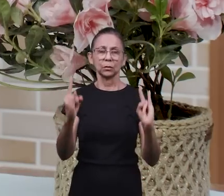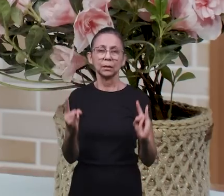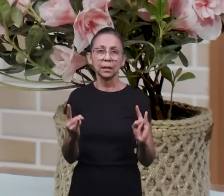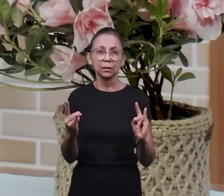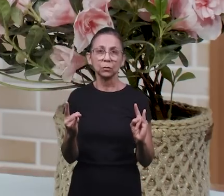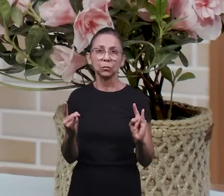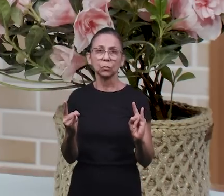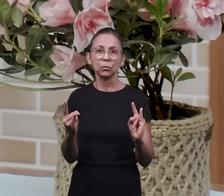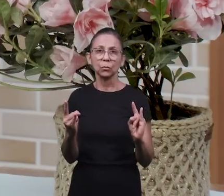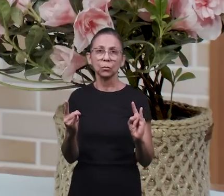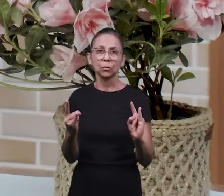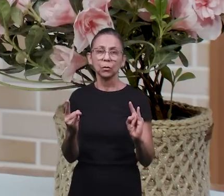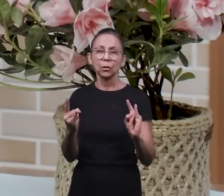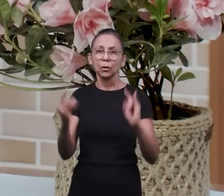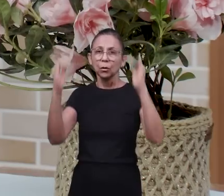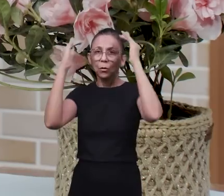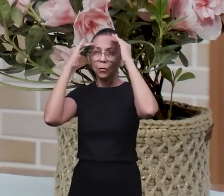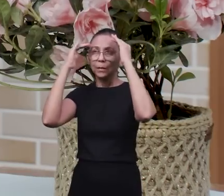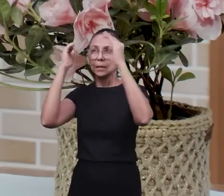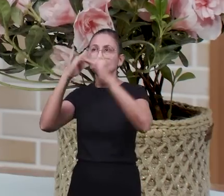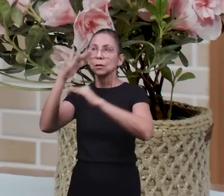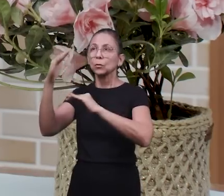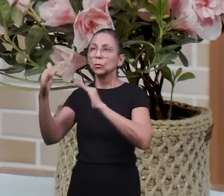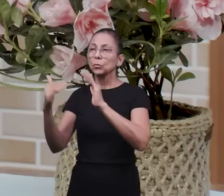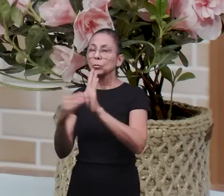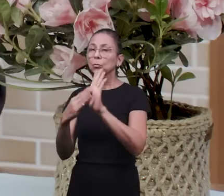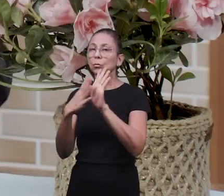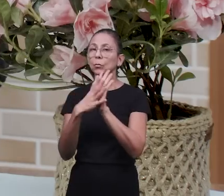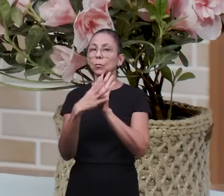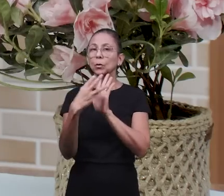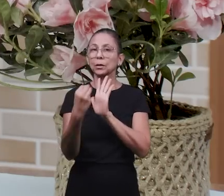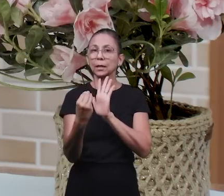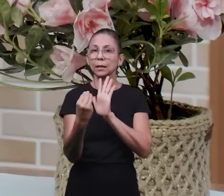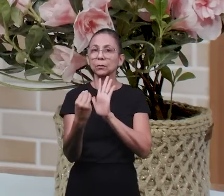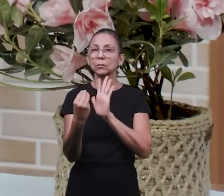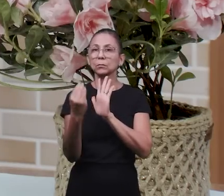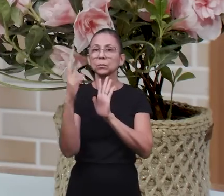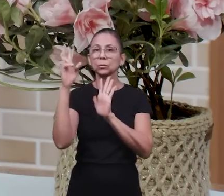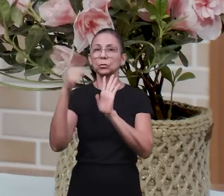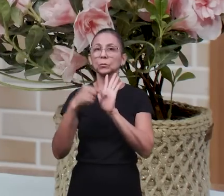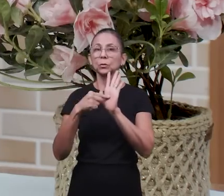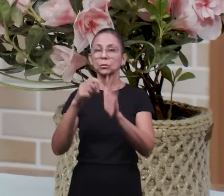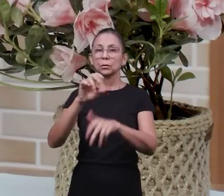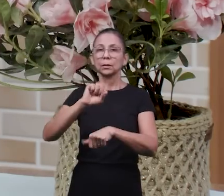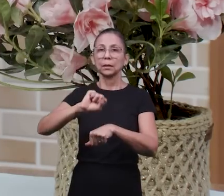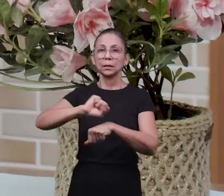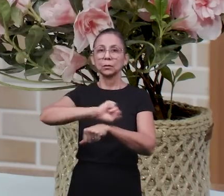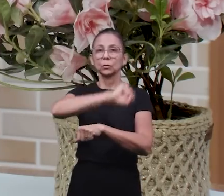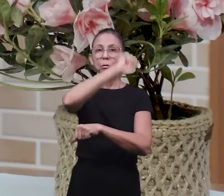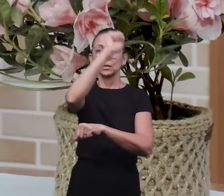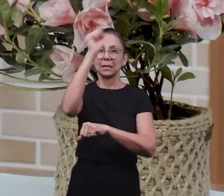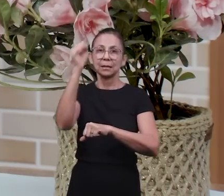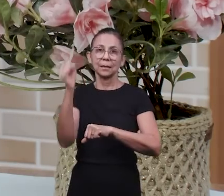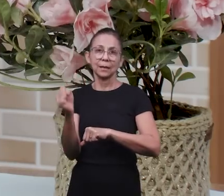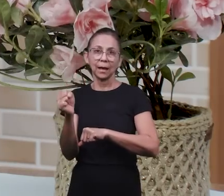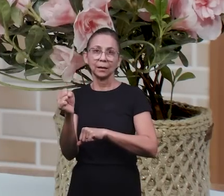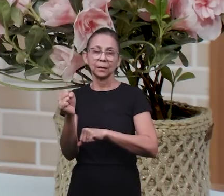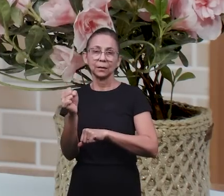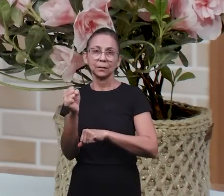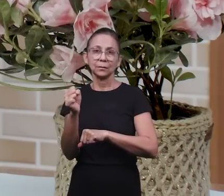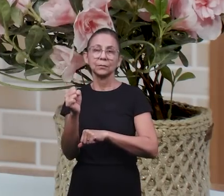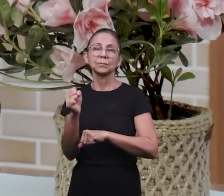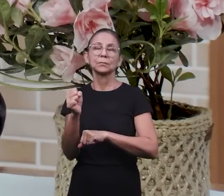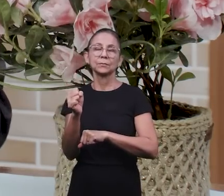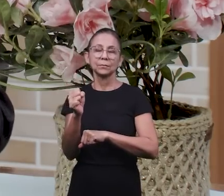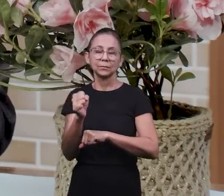as recomendações do Senhor quanto a fazer conforme o modelo que tinha sido mostrado a ele no Monte Sinai. Pois o